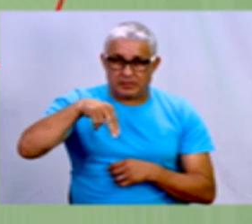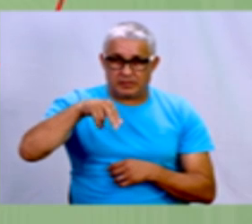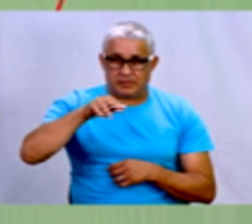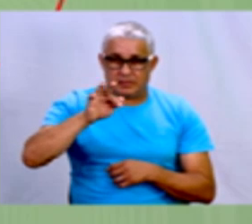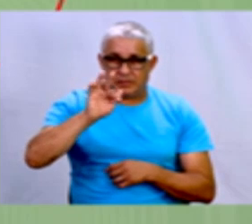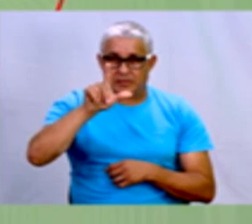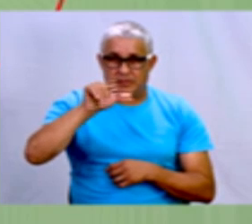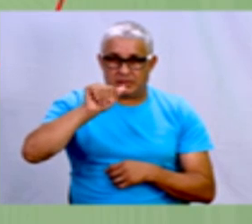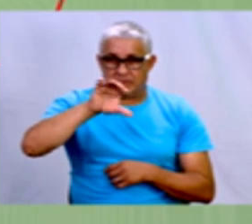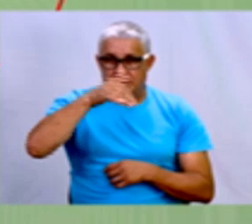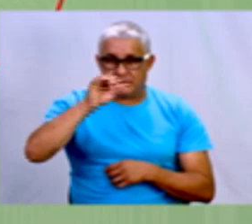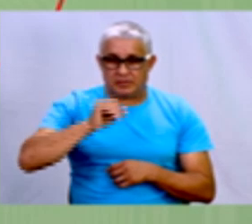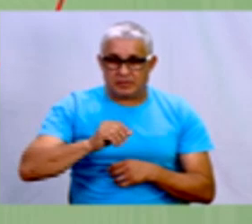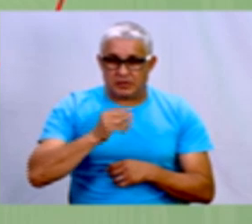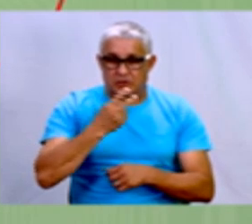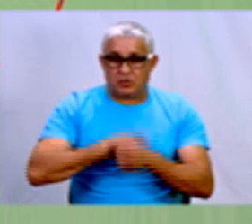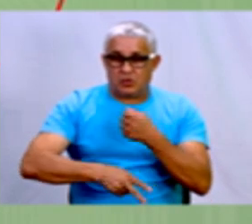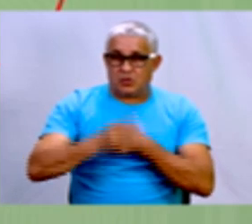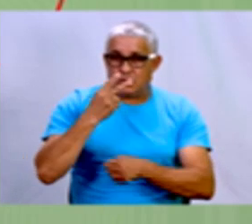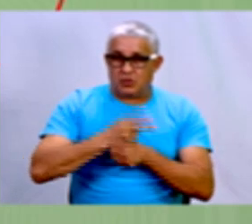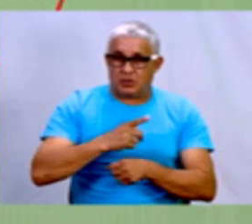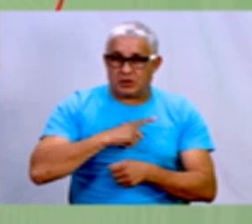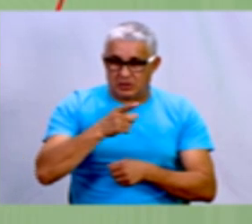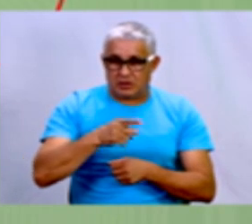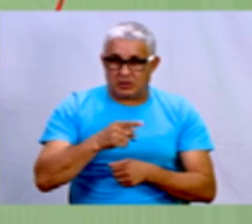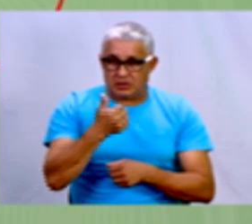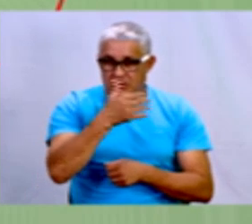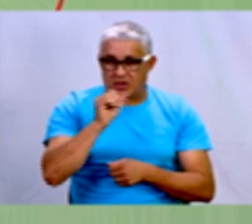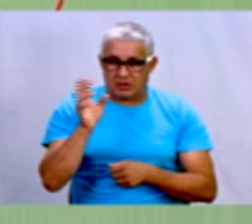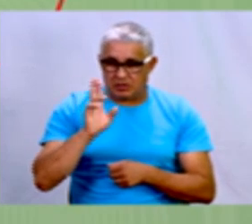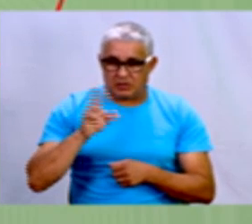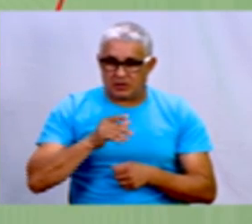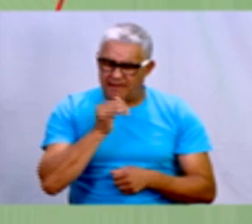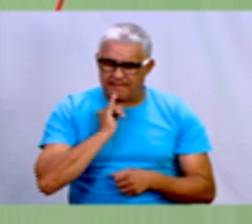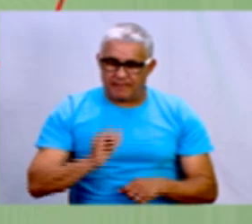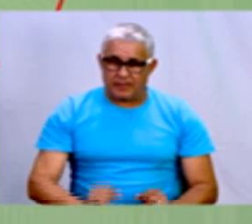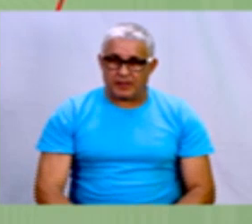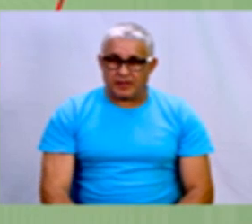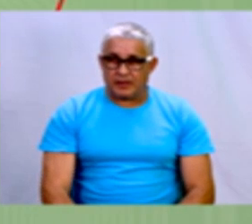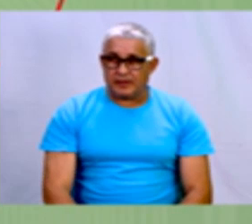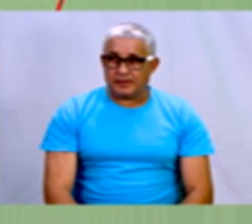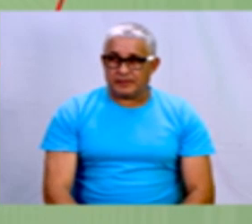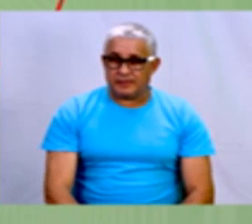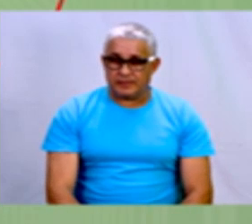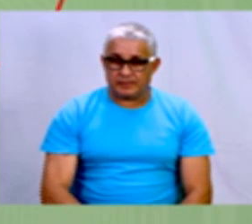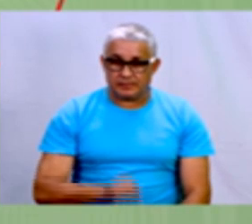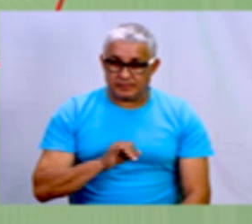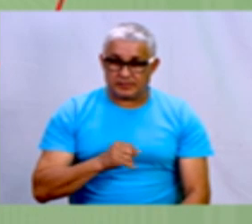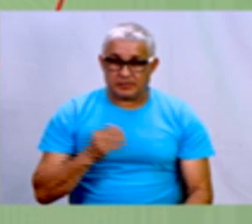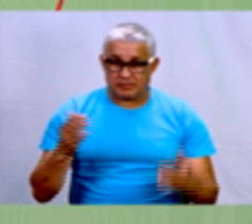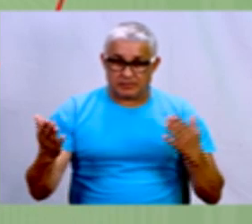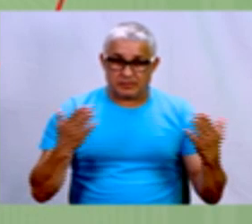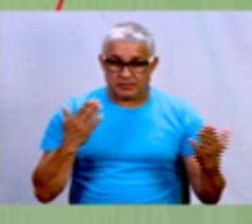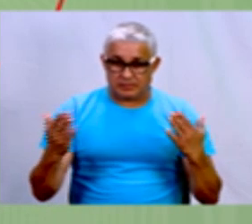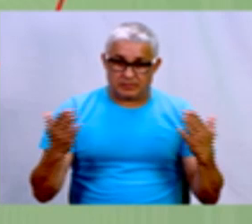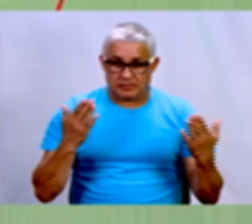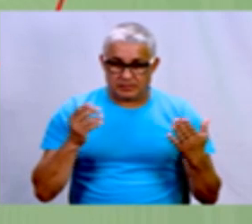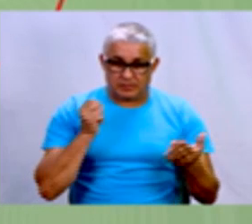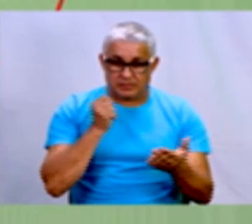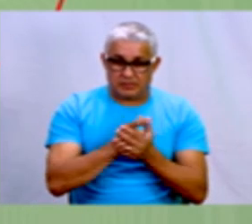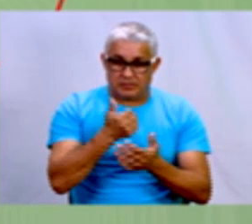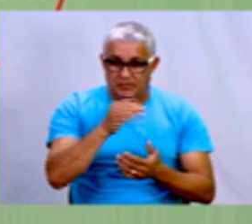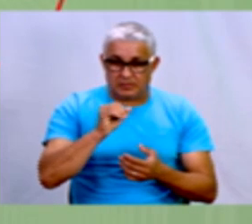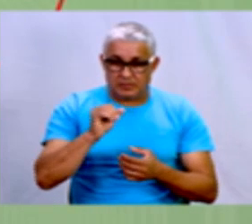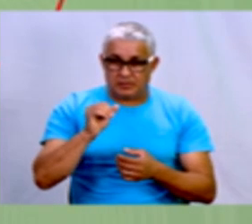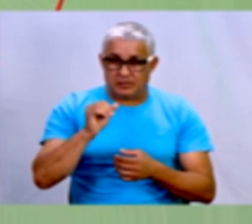há 2 anos atrás, por exemplo, vocês tinham R$100, vamos dar esse exemplo. Se a gente for comparar com o que a gente comprava com